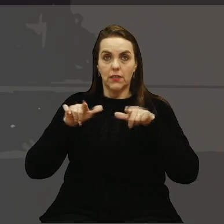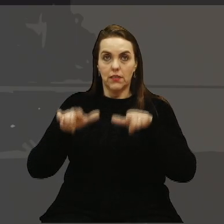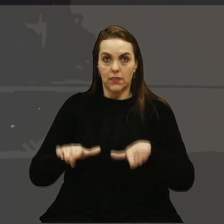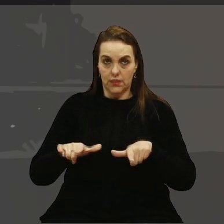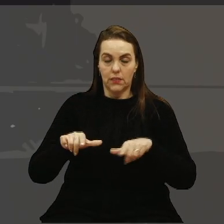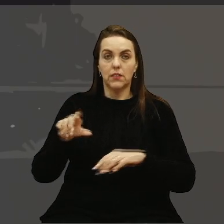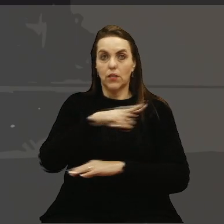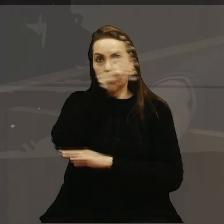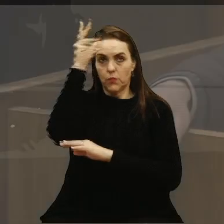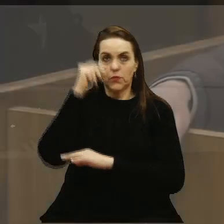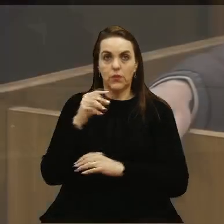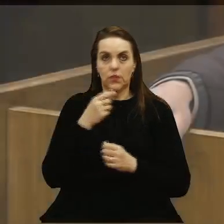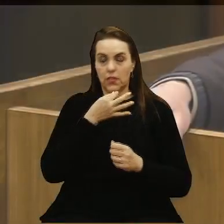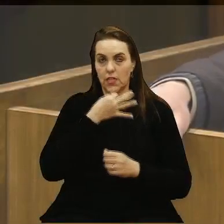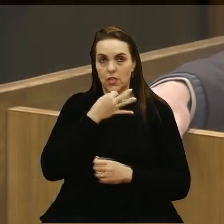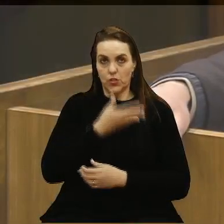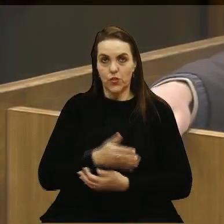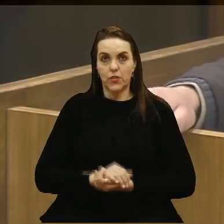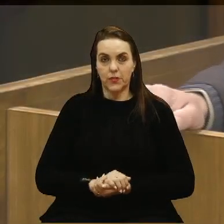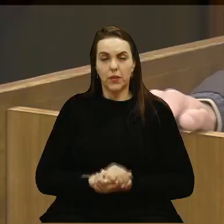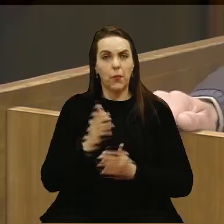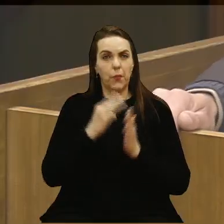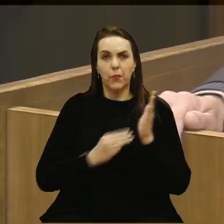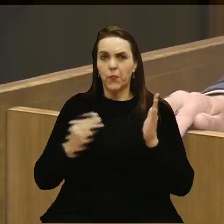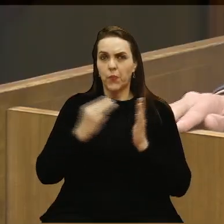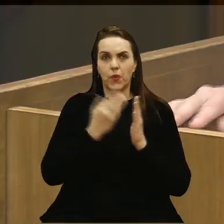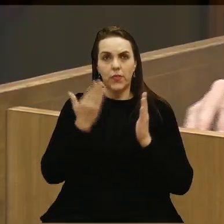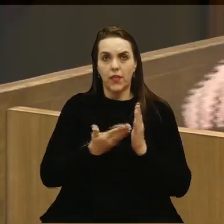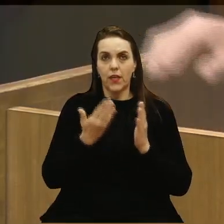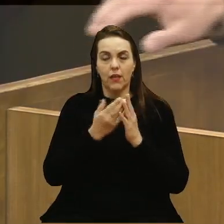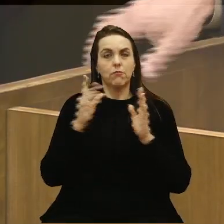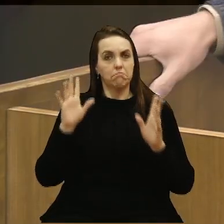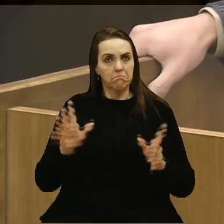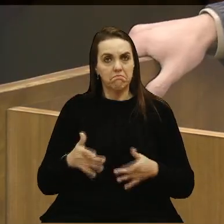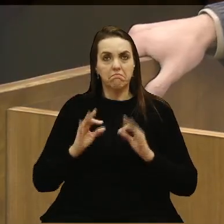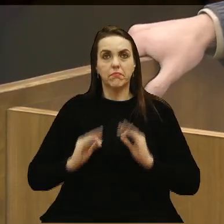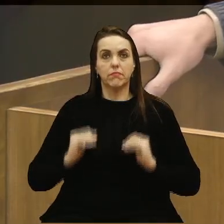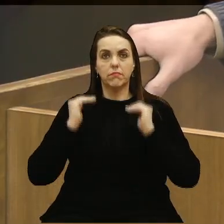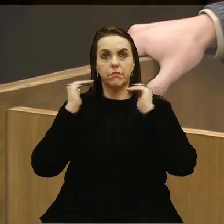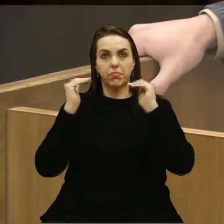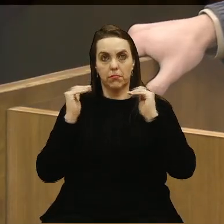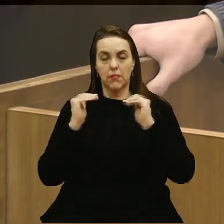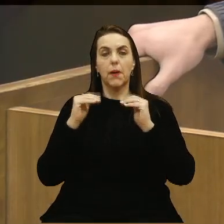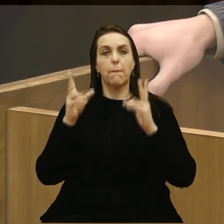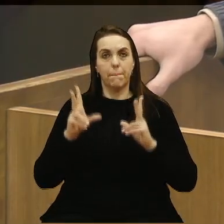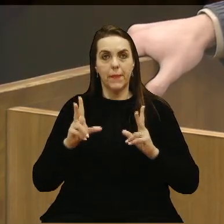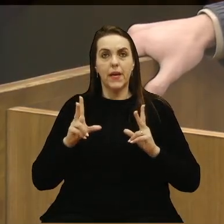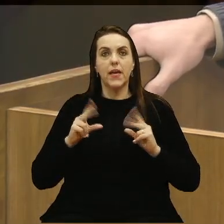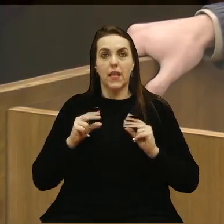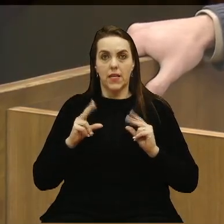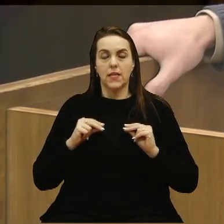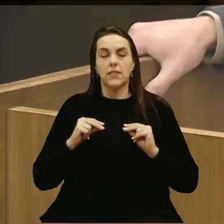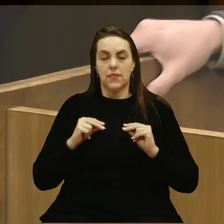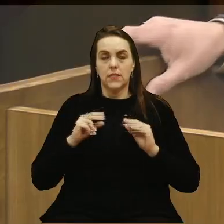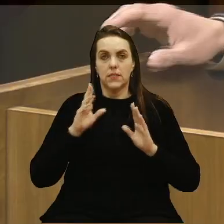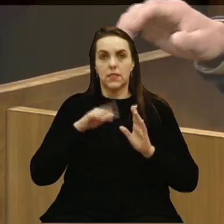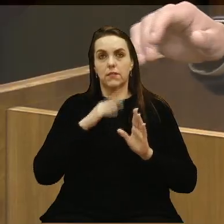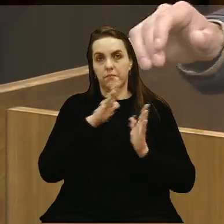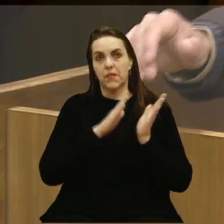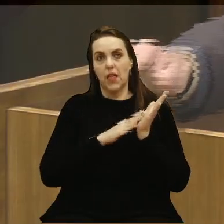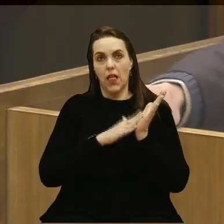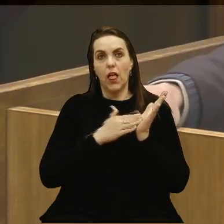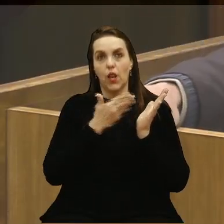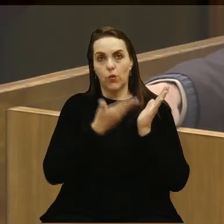nosso município de Caxias do Sul. Um modelo, algo nobre, algo que merece, sim, elogios